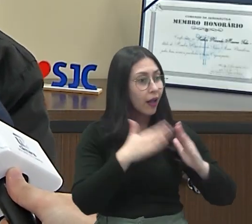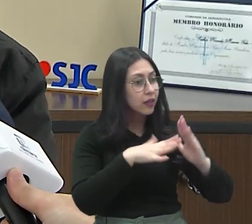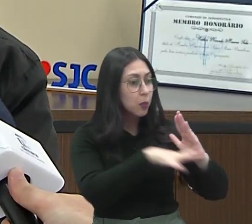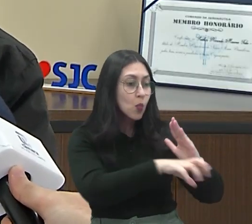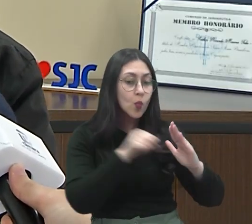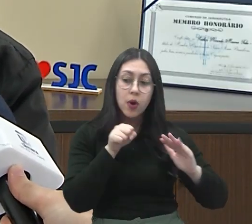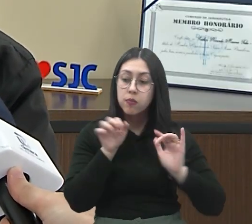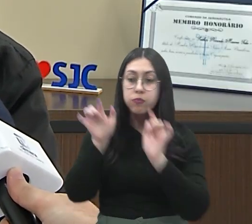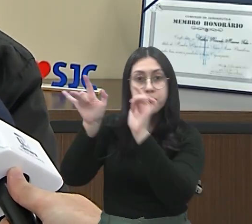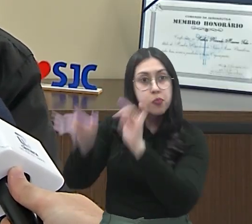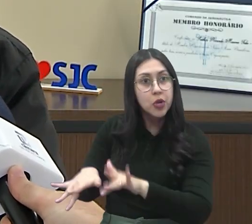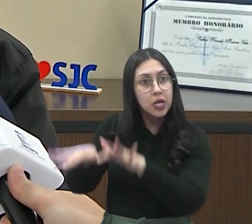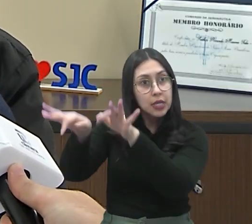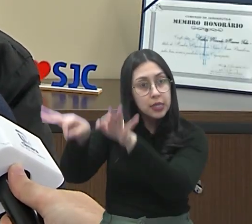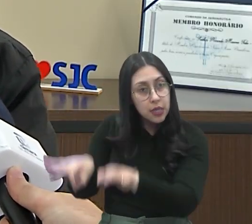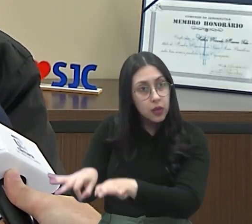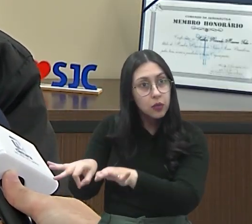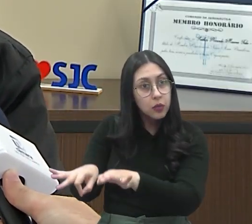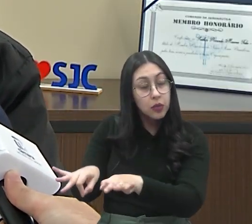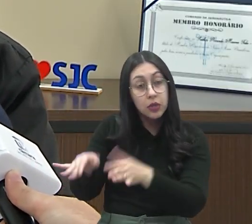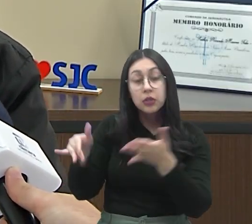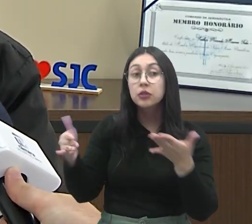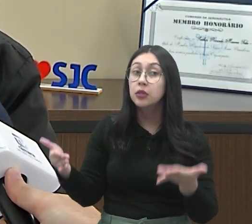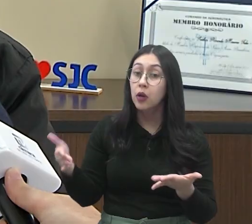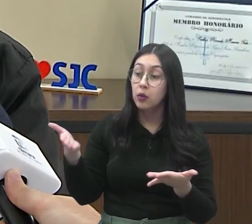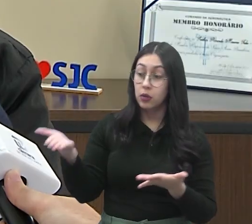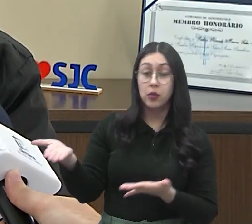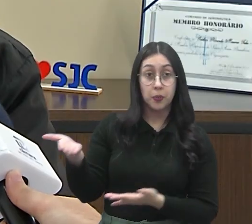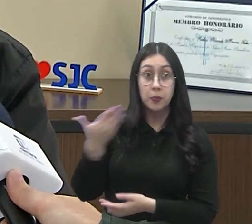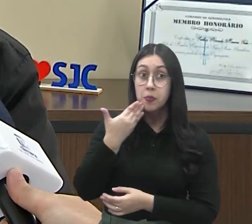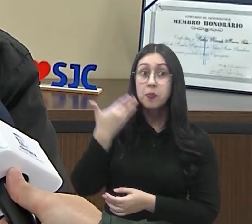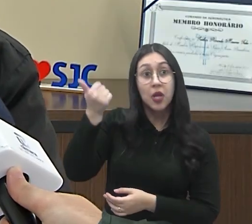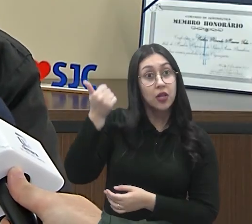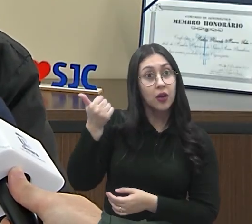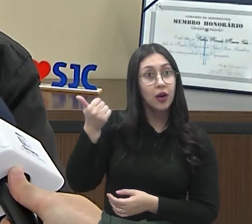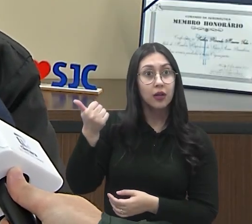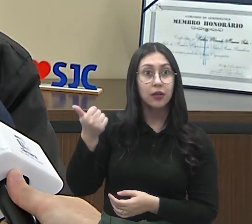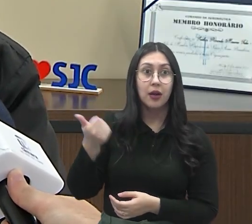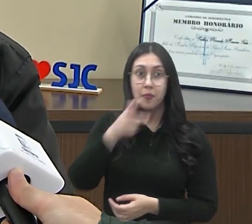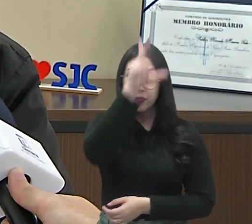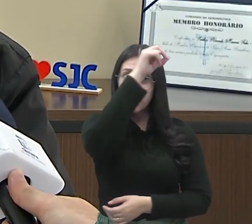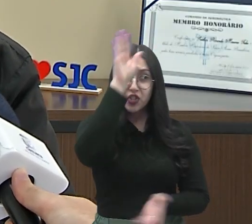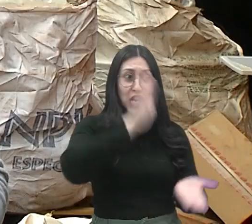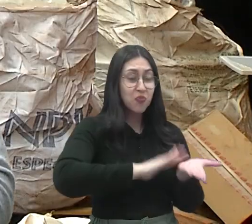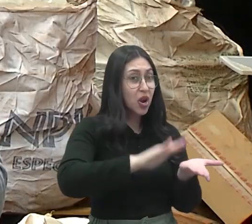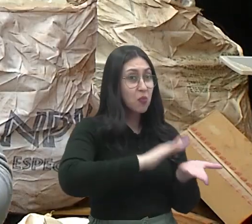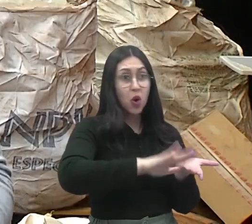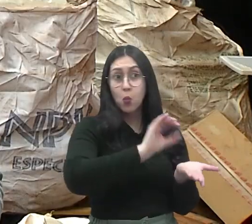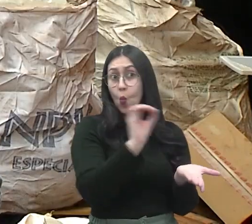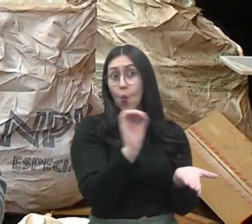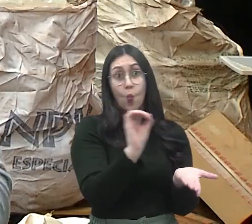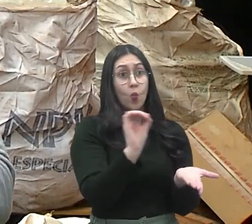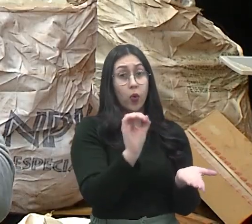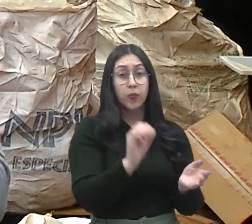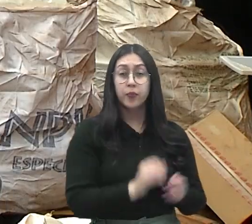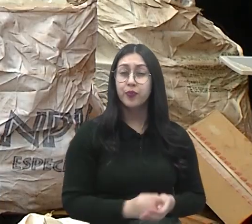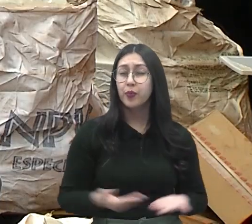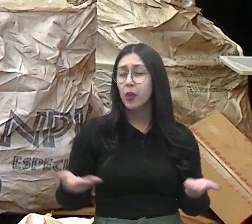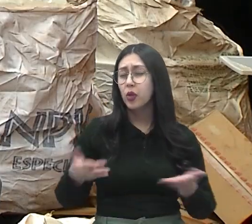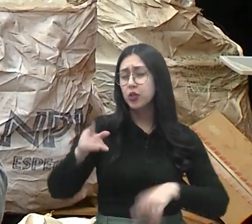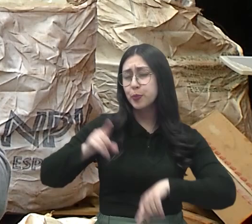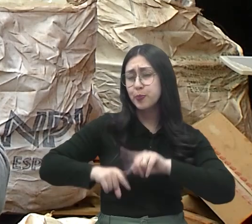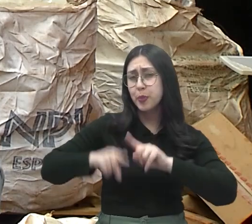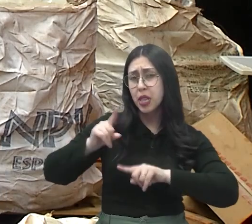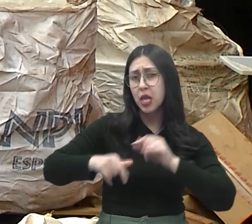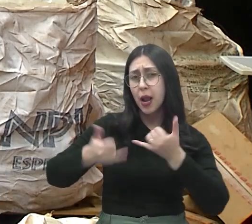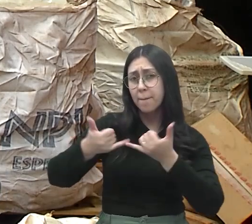dar a destinação correta. Então, esse é o ganho maior, né? É o custo zero para a prefeitura. Os equipamentos